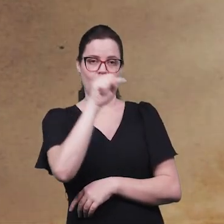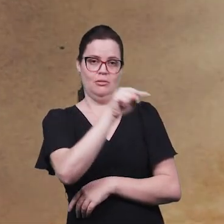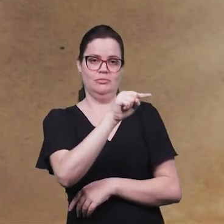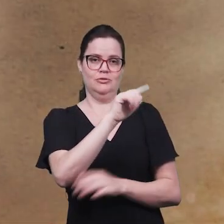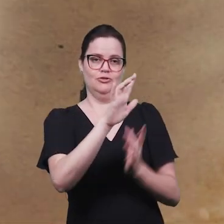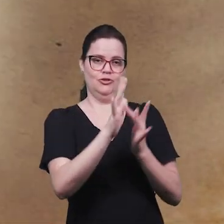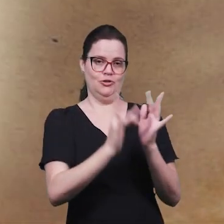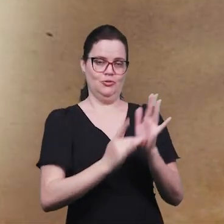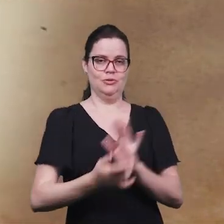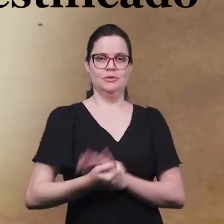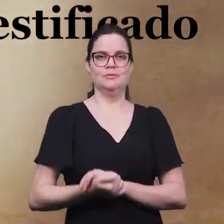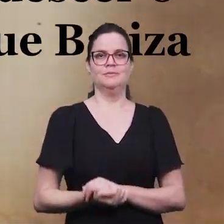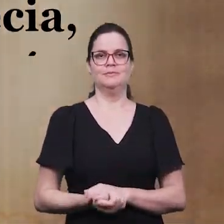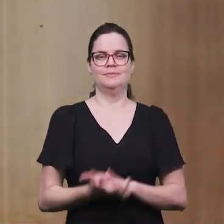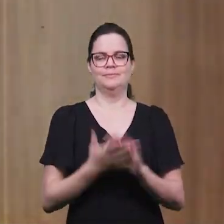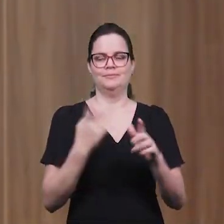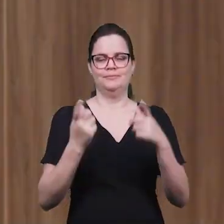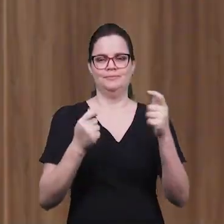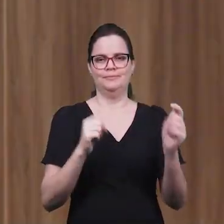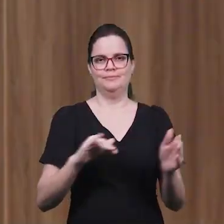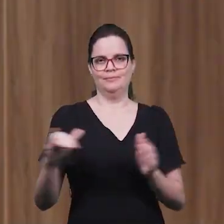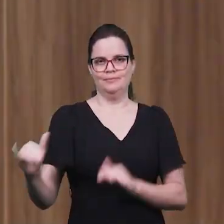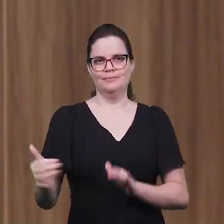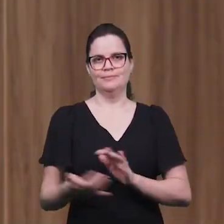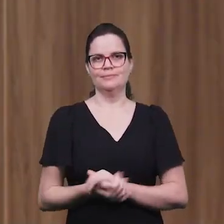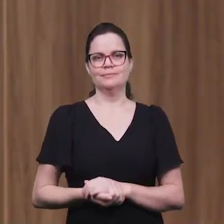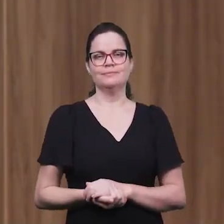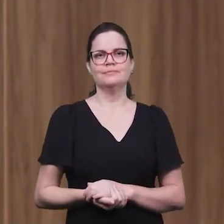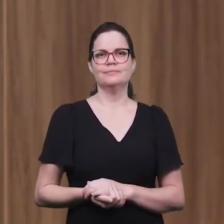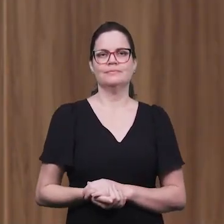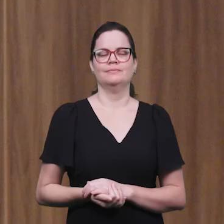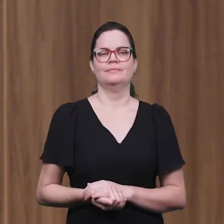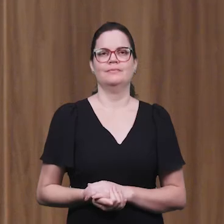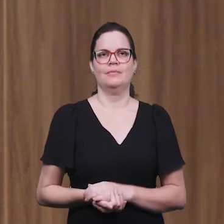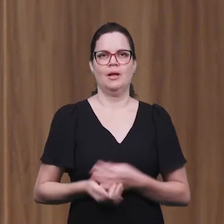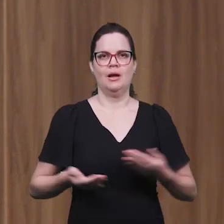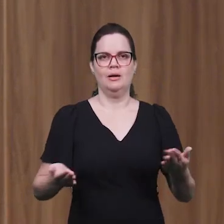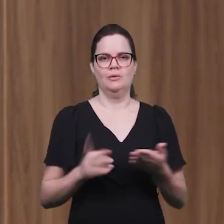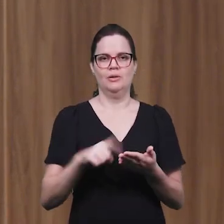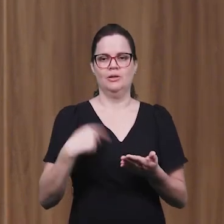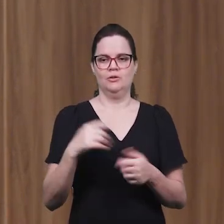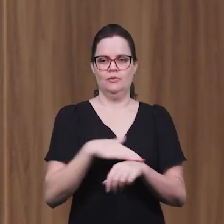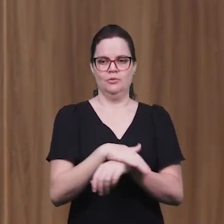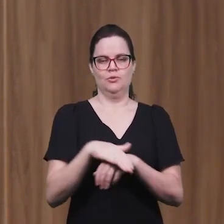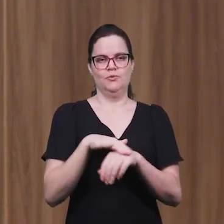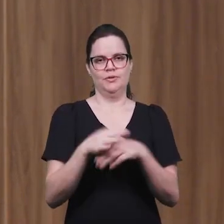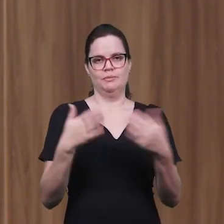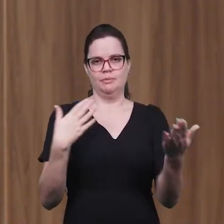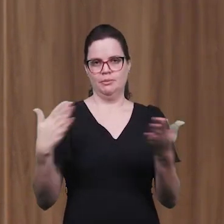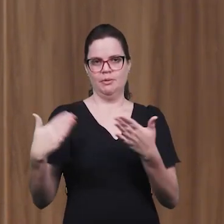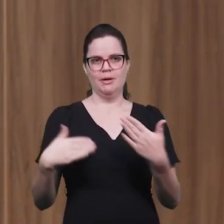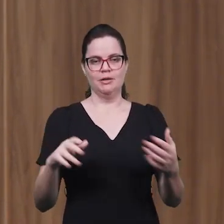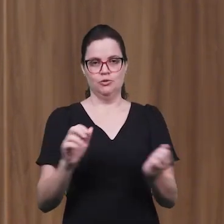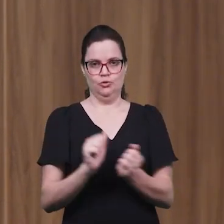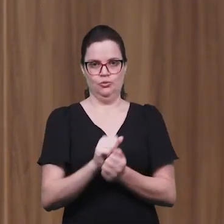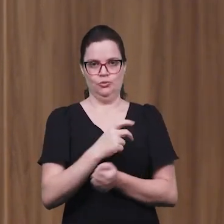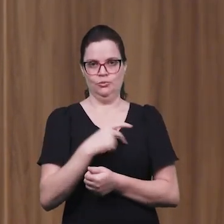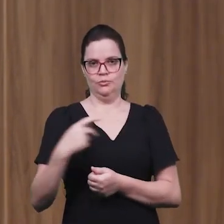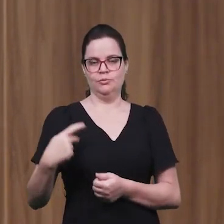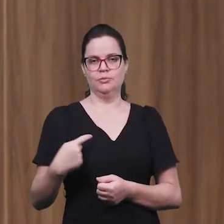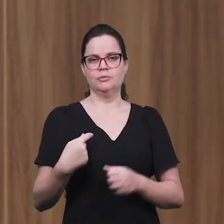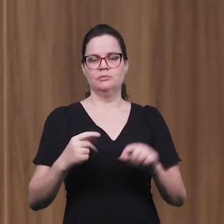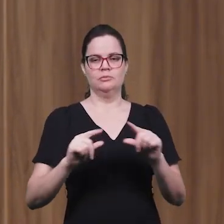Deus. Louvado seja o nome do Senhor. Nós vamos aqui comentar um pouco, junto com os pastores,